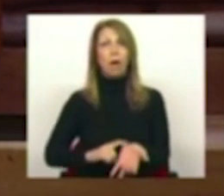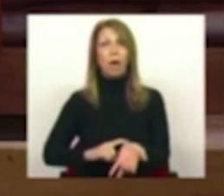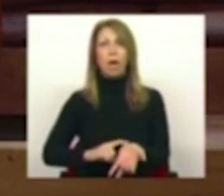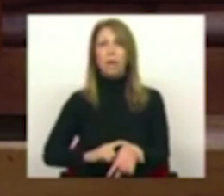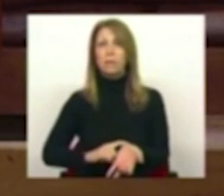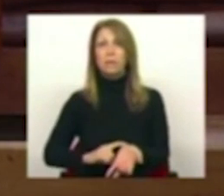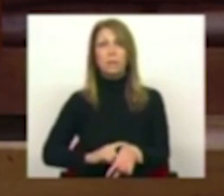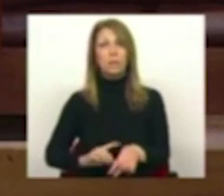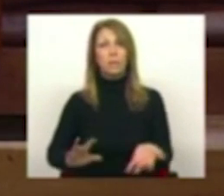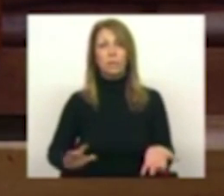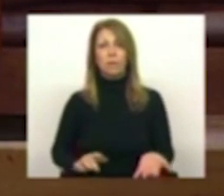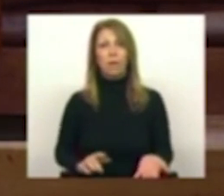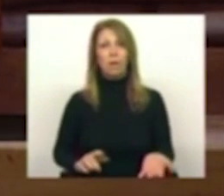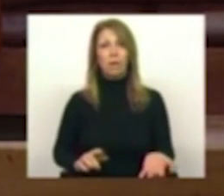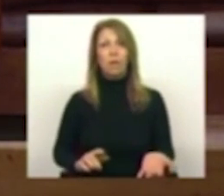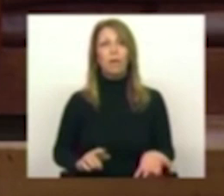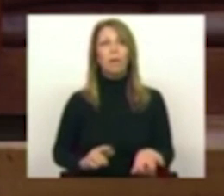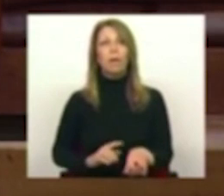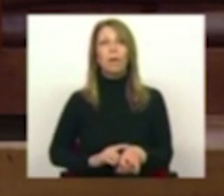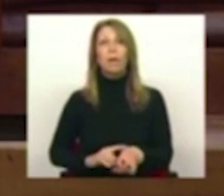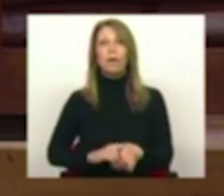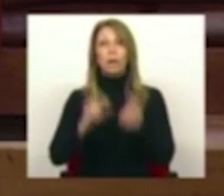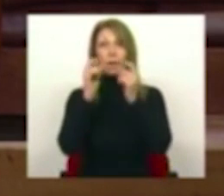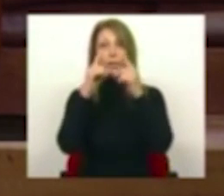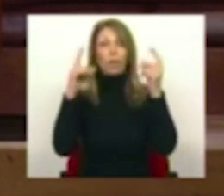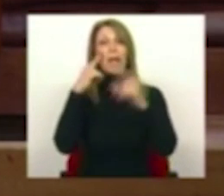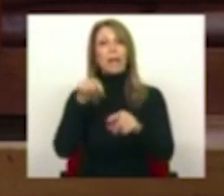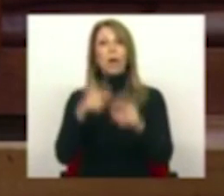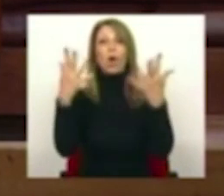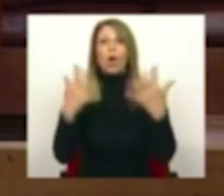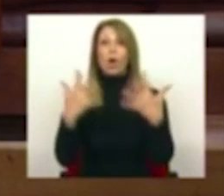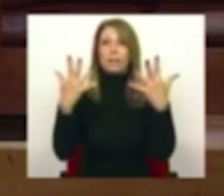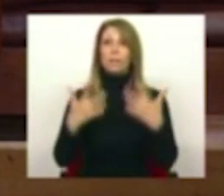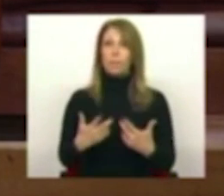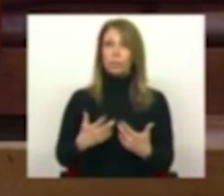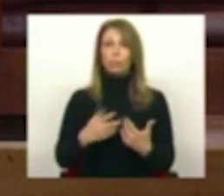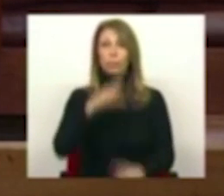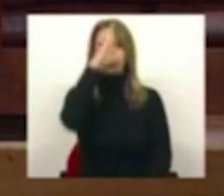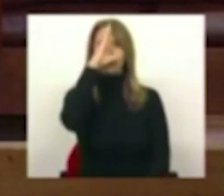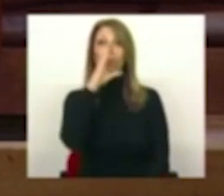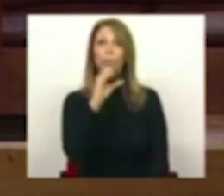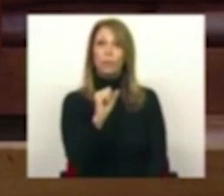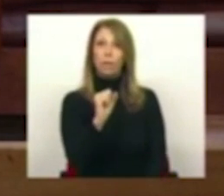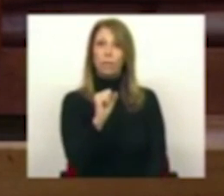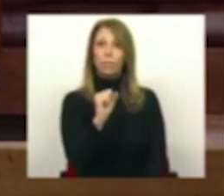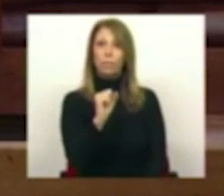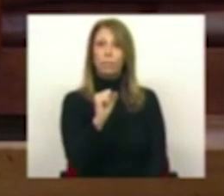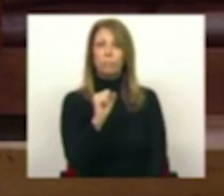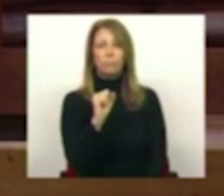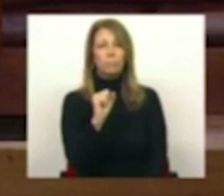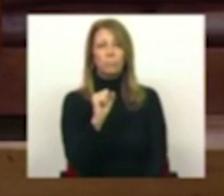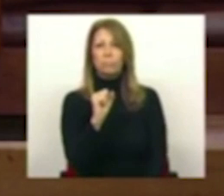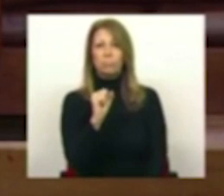antirracista e ecológica, este orçamento de Estado não nos